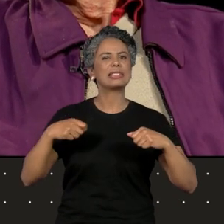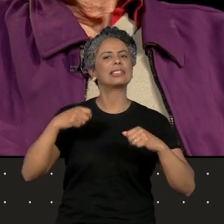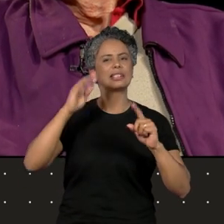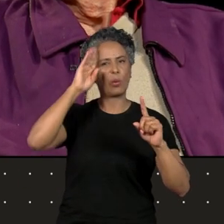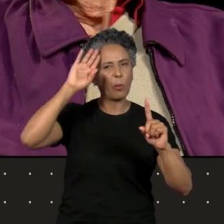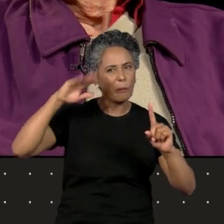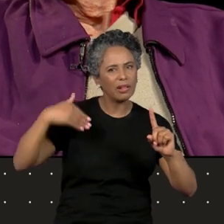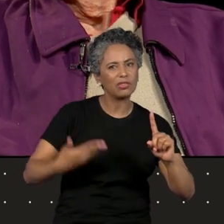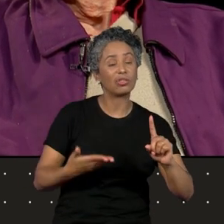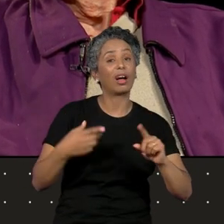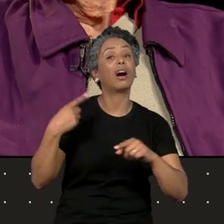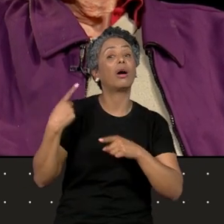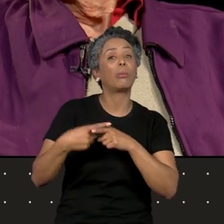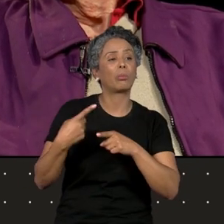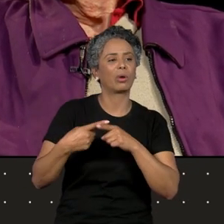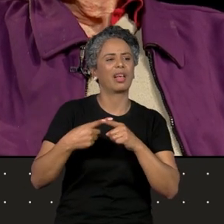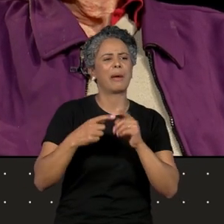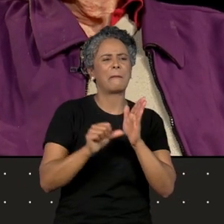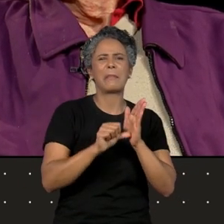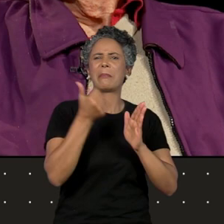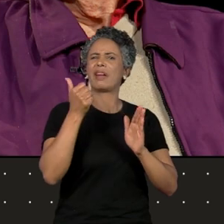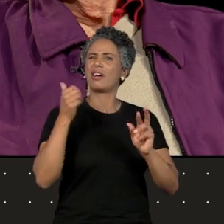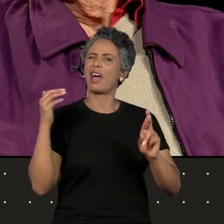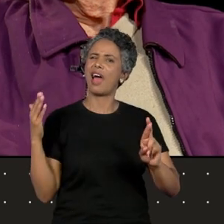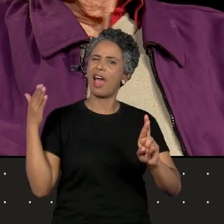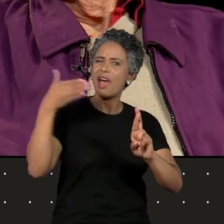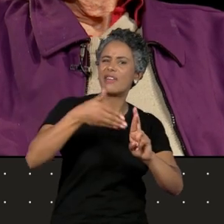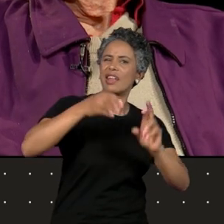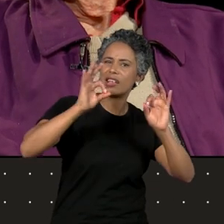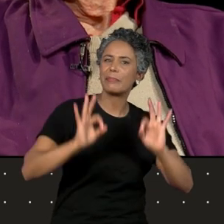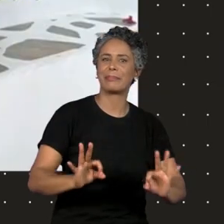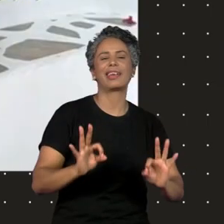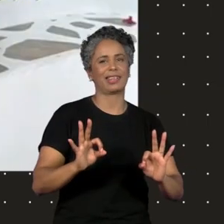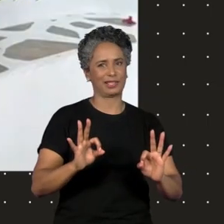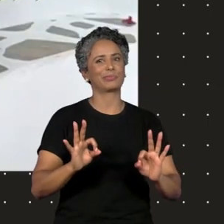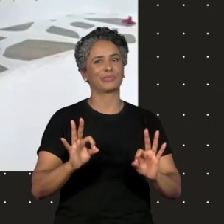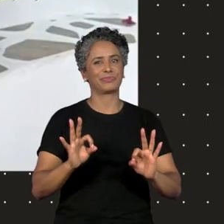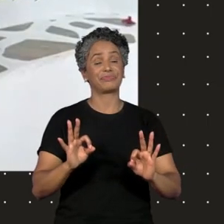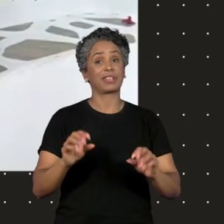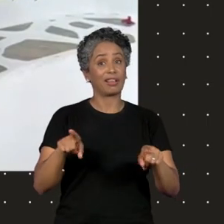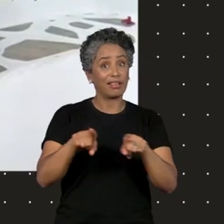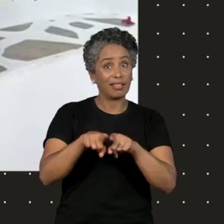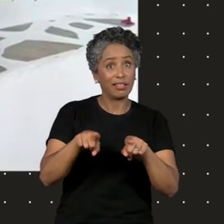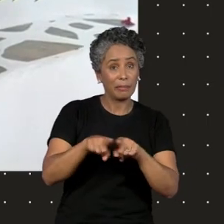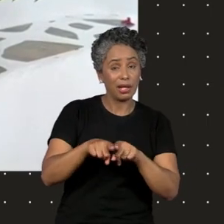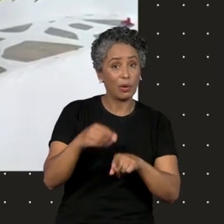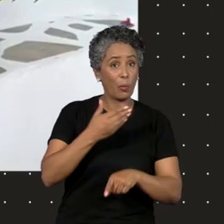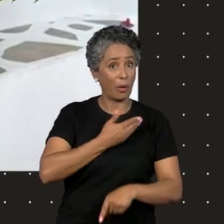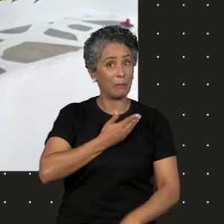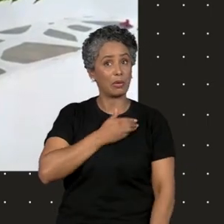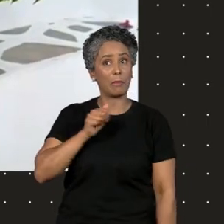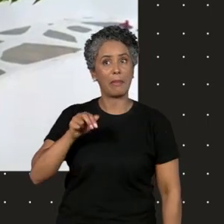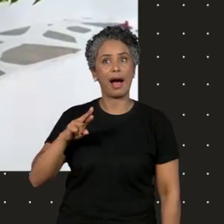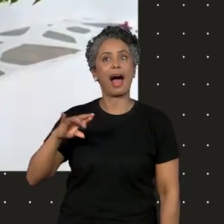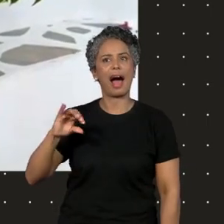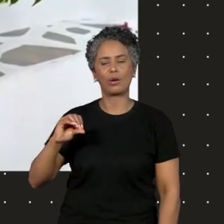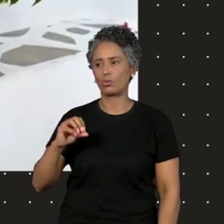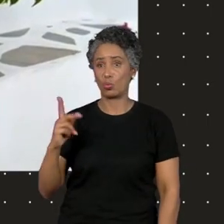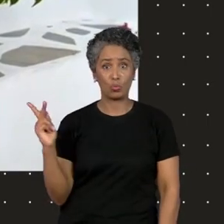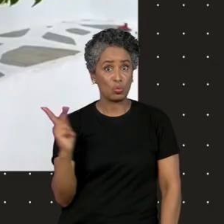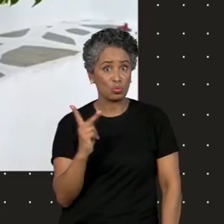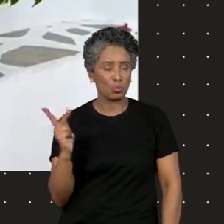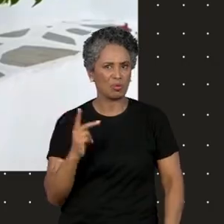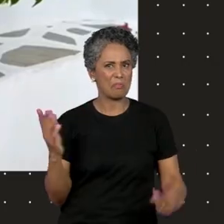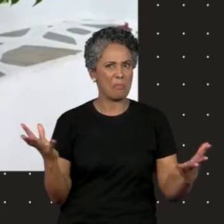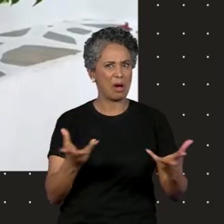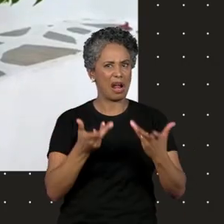que ajudou muito a dança no Brasil. Ele e Mari Candidale e o Balé Estágio são um marco nacional que devem